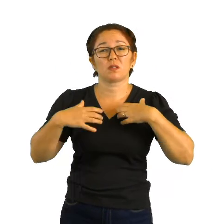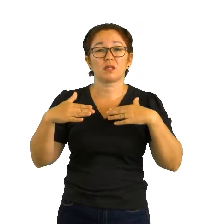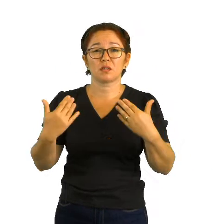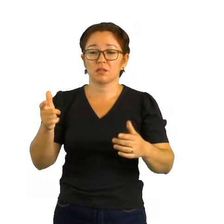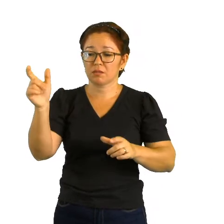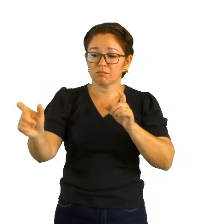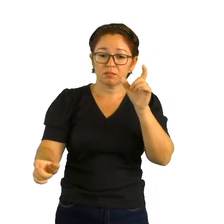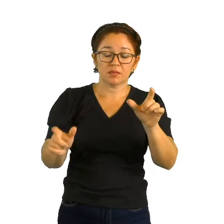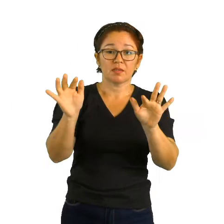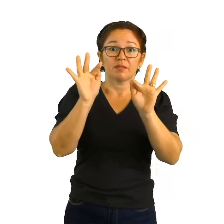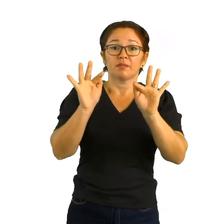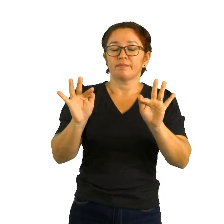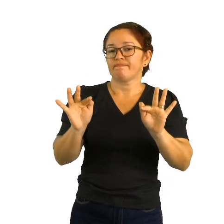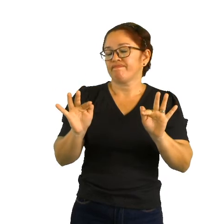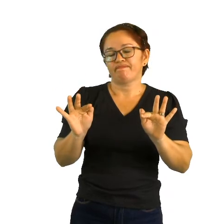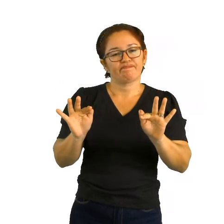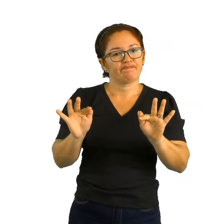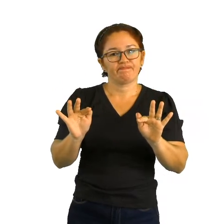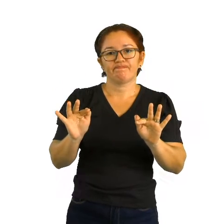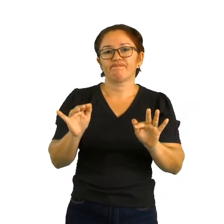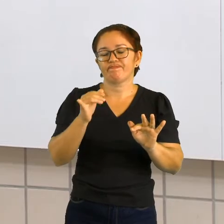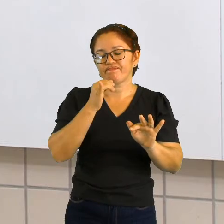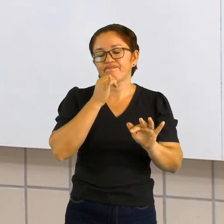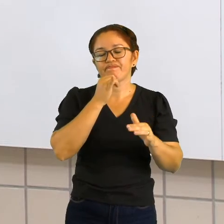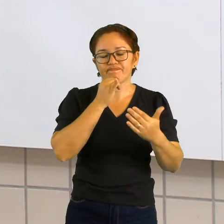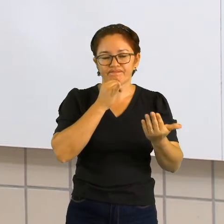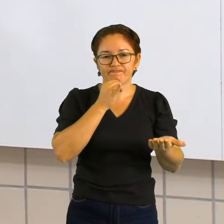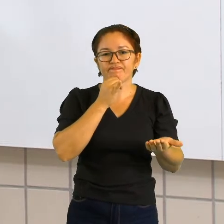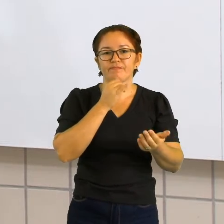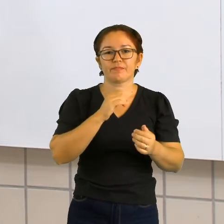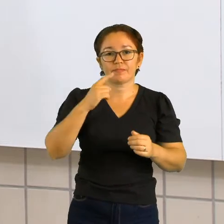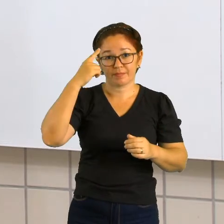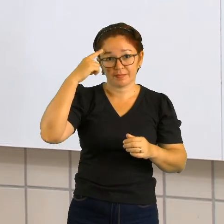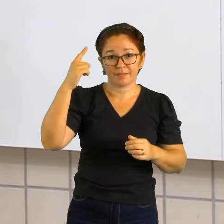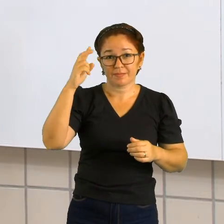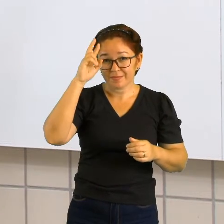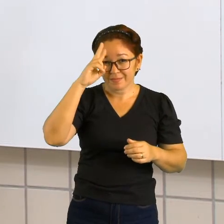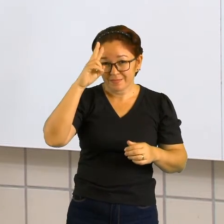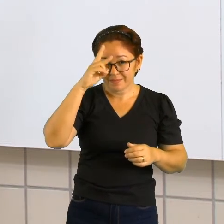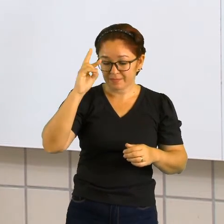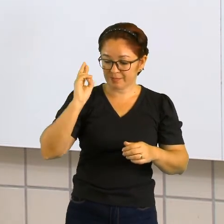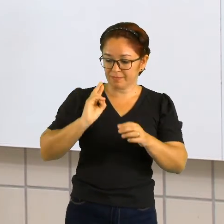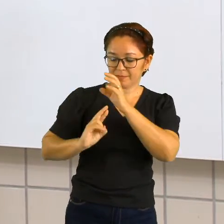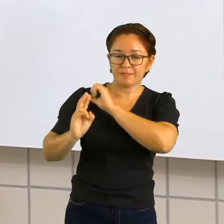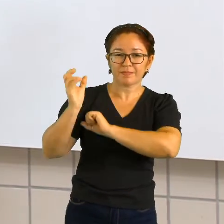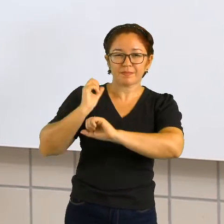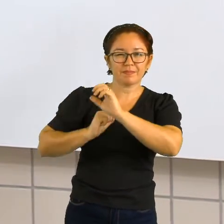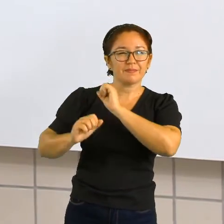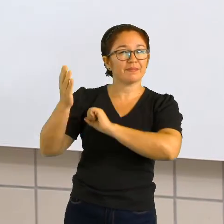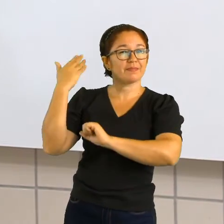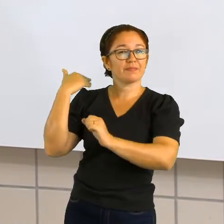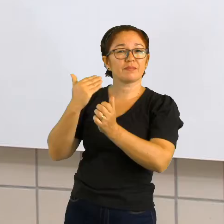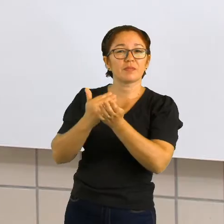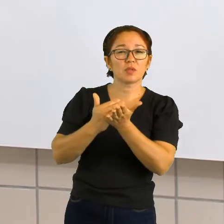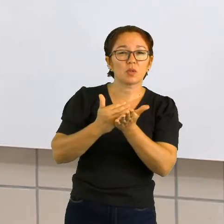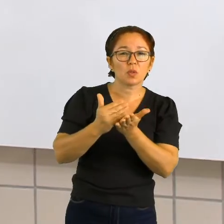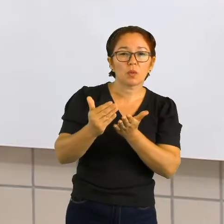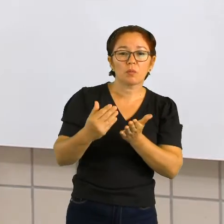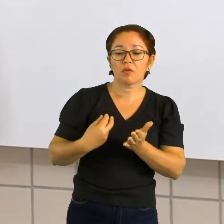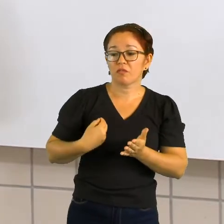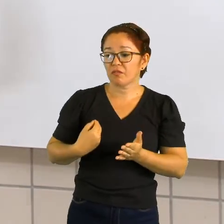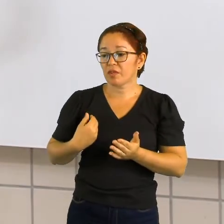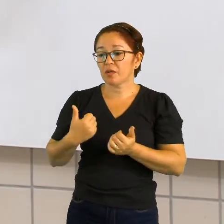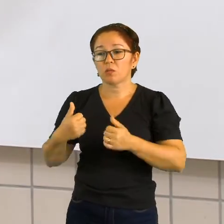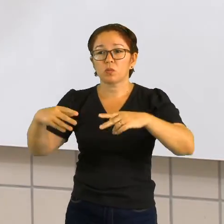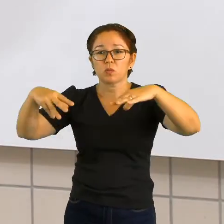mais felizes. Aí a gente lembra lá da Rapunzel, que no início Rapunzel vivia aquela vidinha dela lá